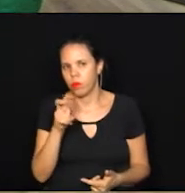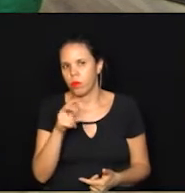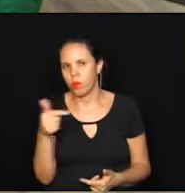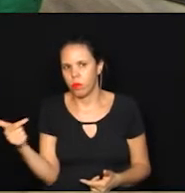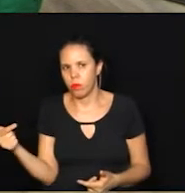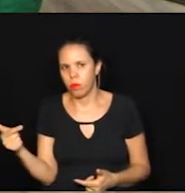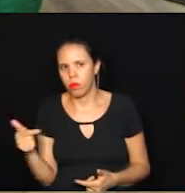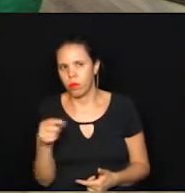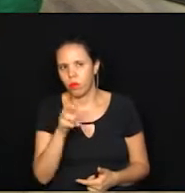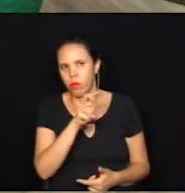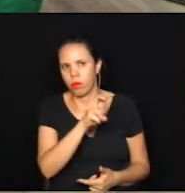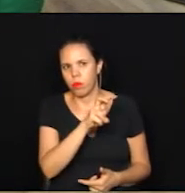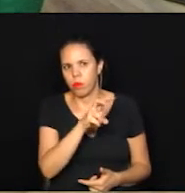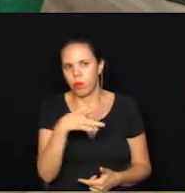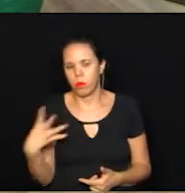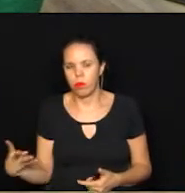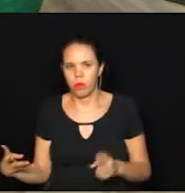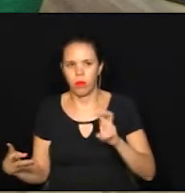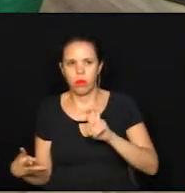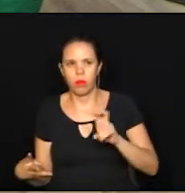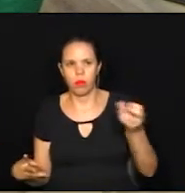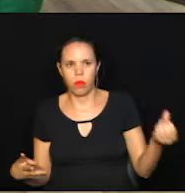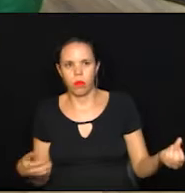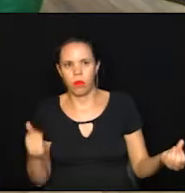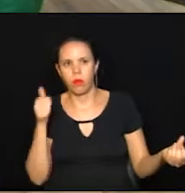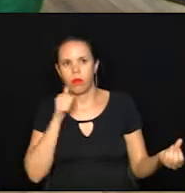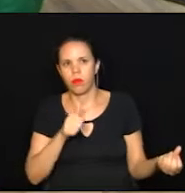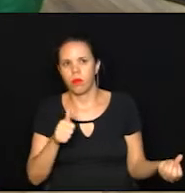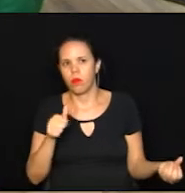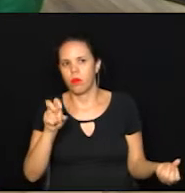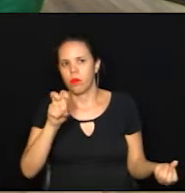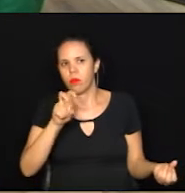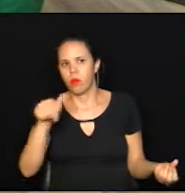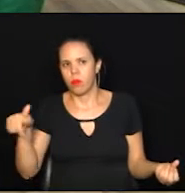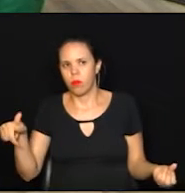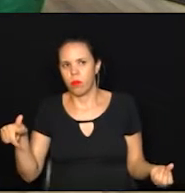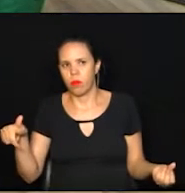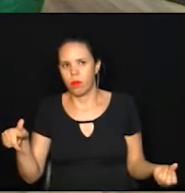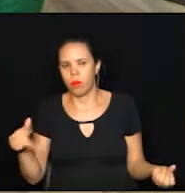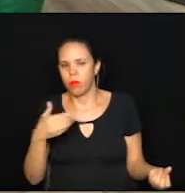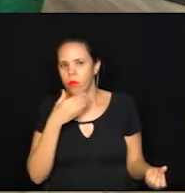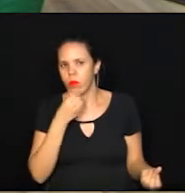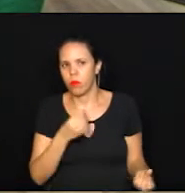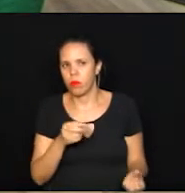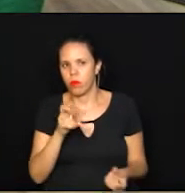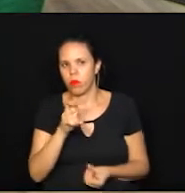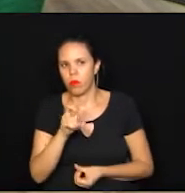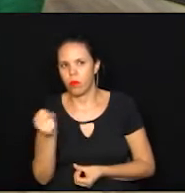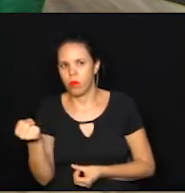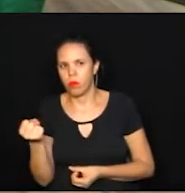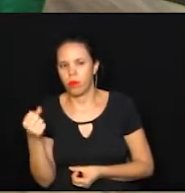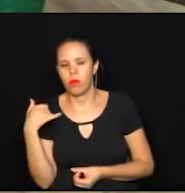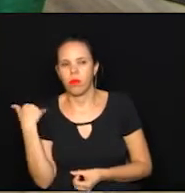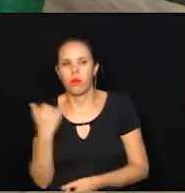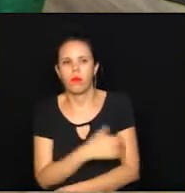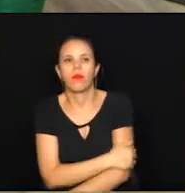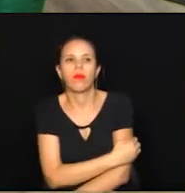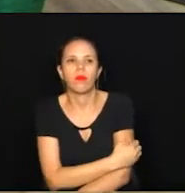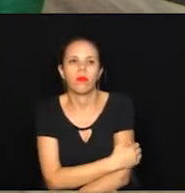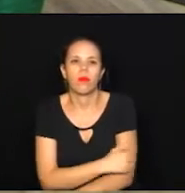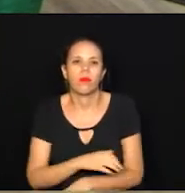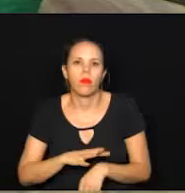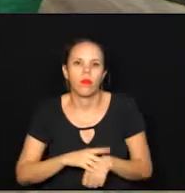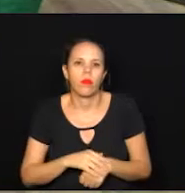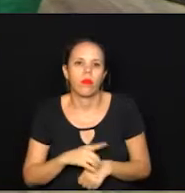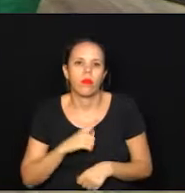52, 54, 56, uma mulher de 57 anos, um homem de 58 anos. Então, uma doença que